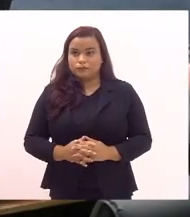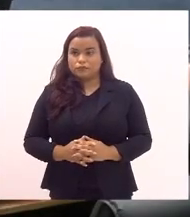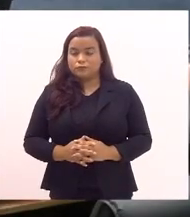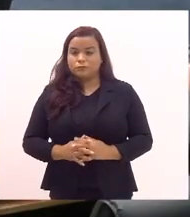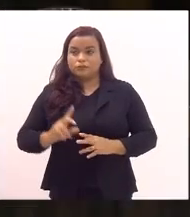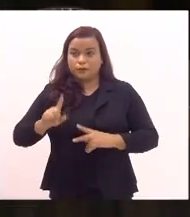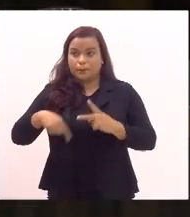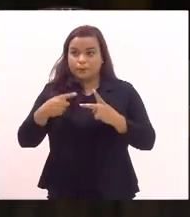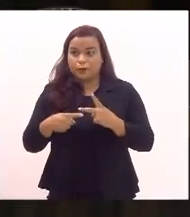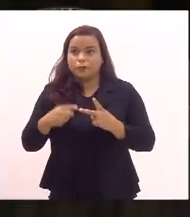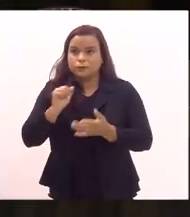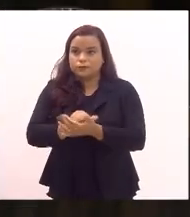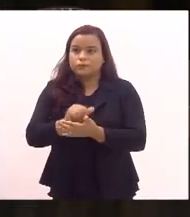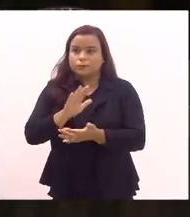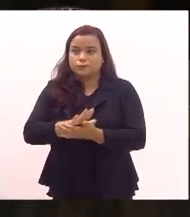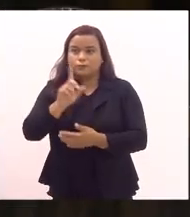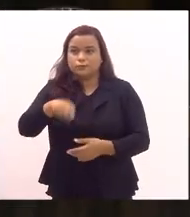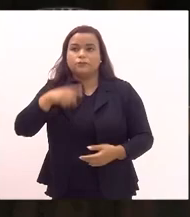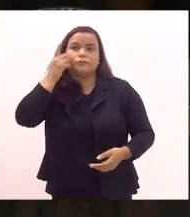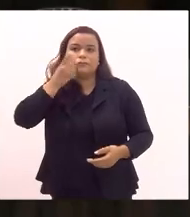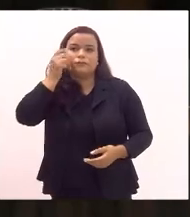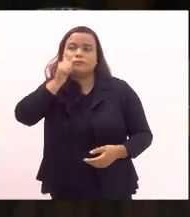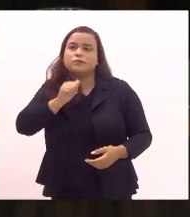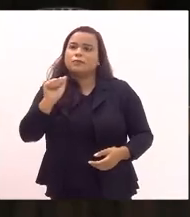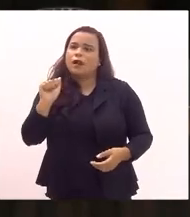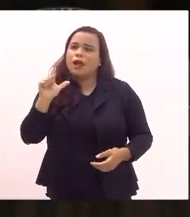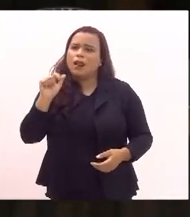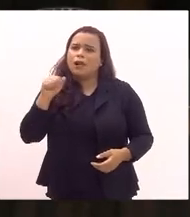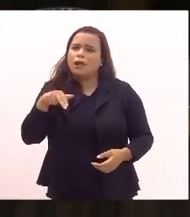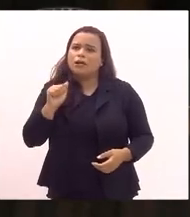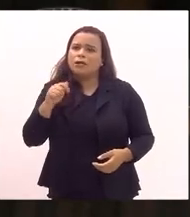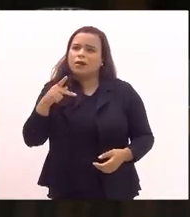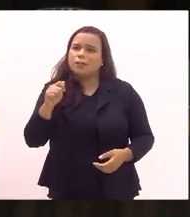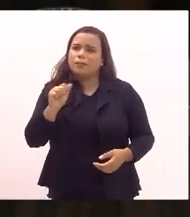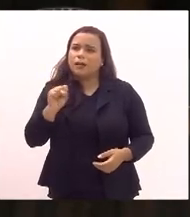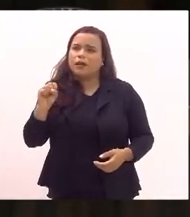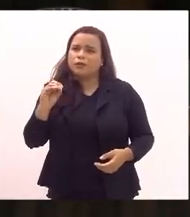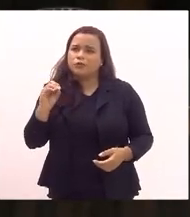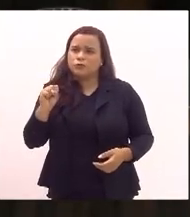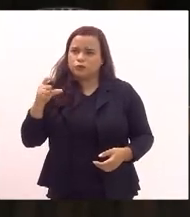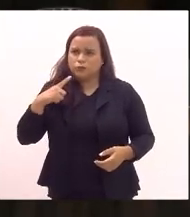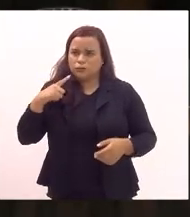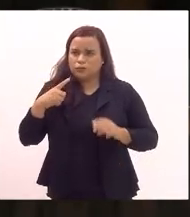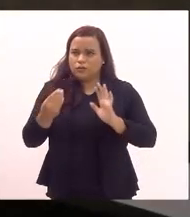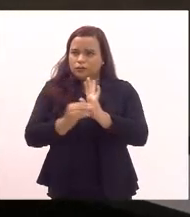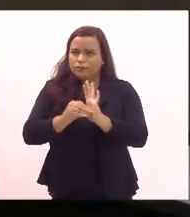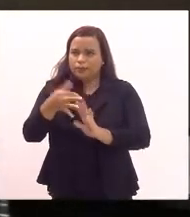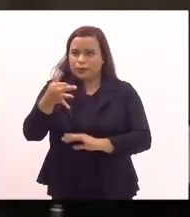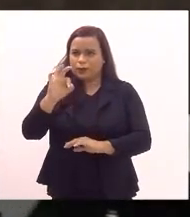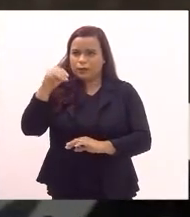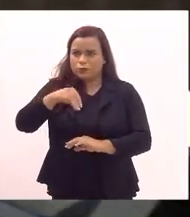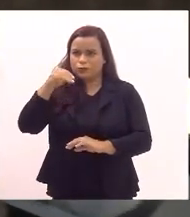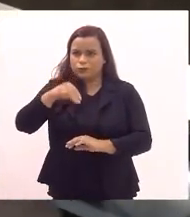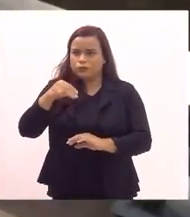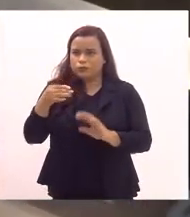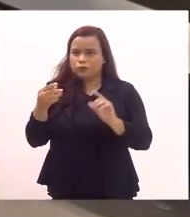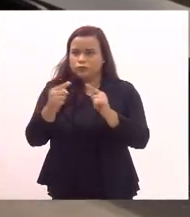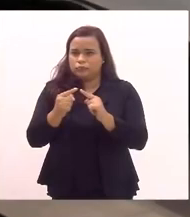a próxima do escrita Nobre Deputado Alana Passos vossa excelência' e dispõe de dez minutos no tempo regimental